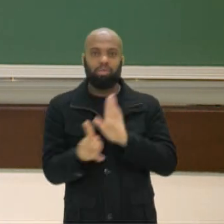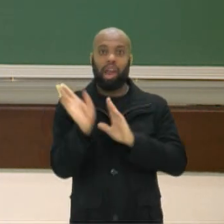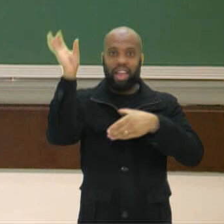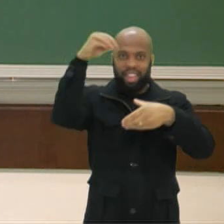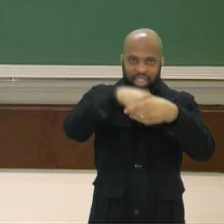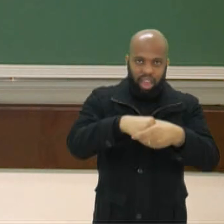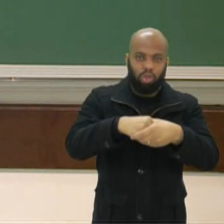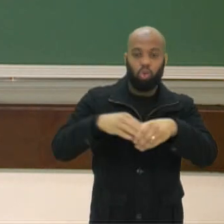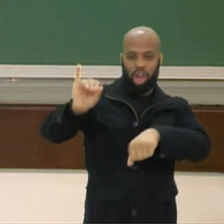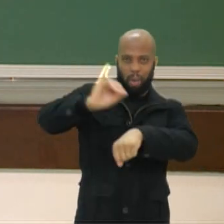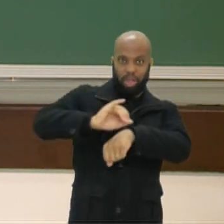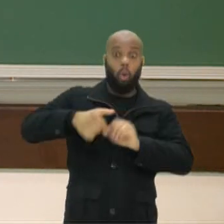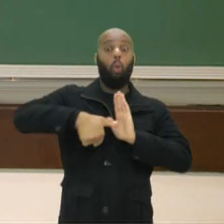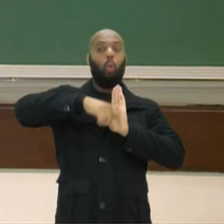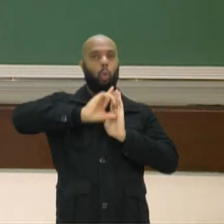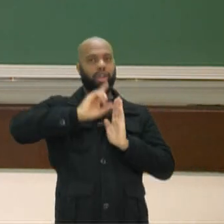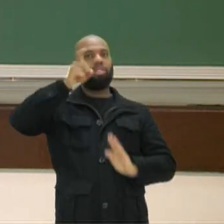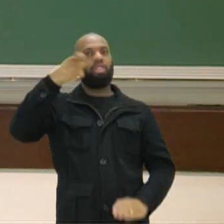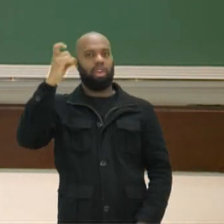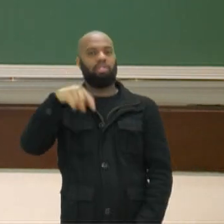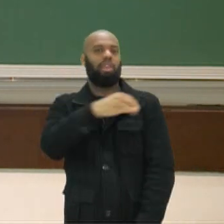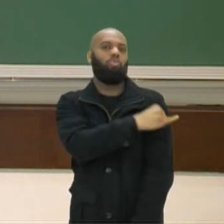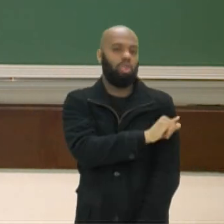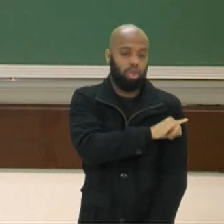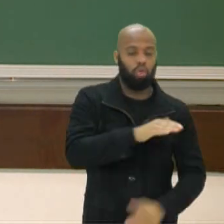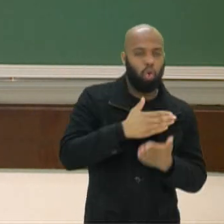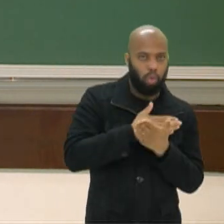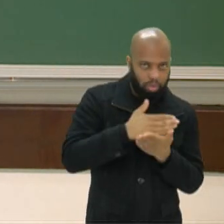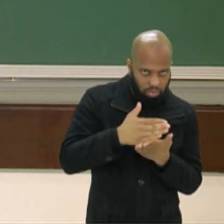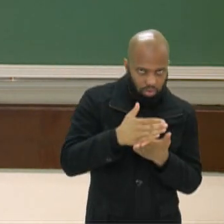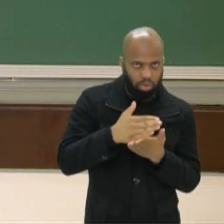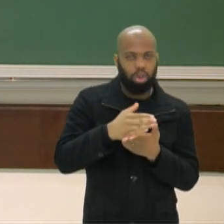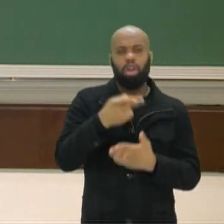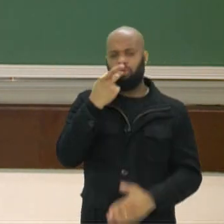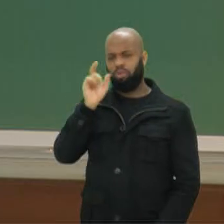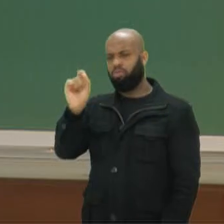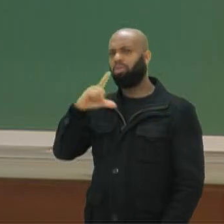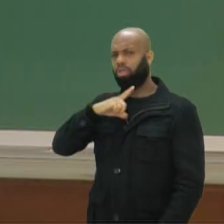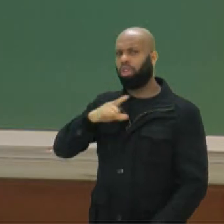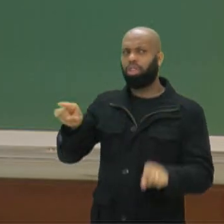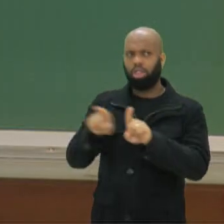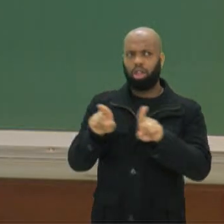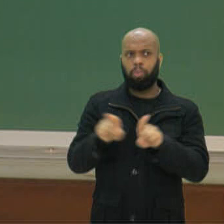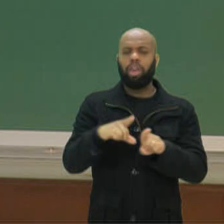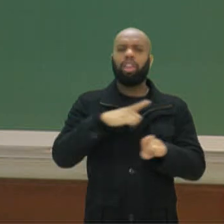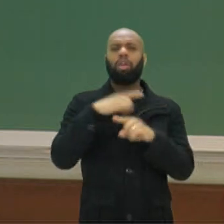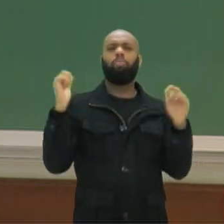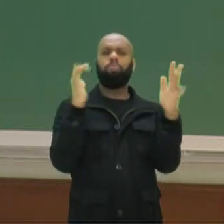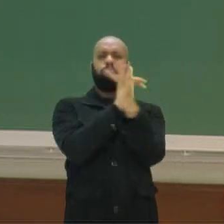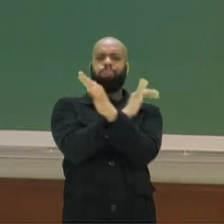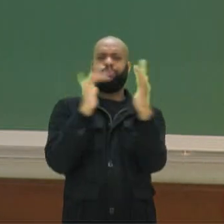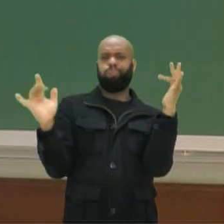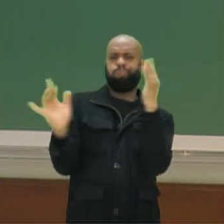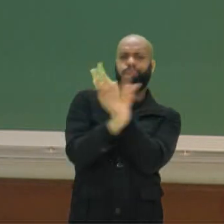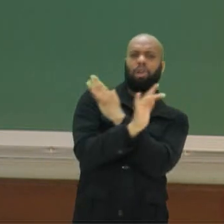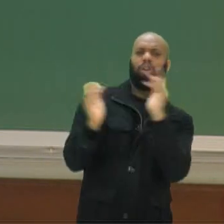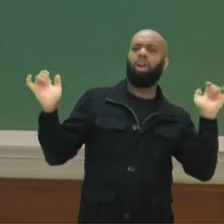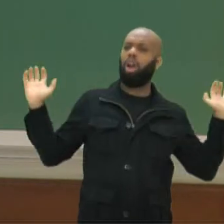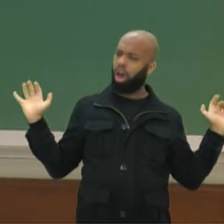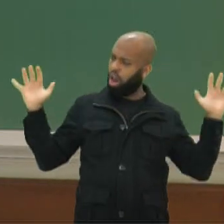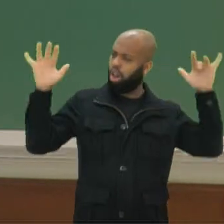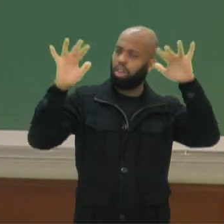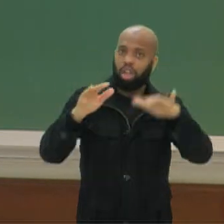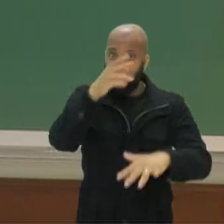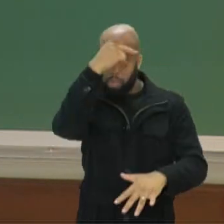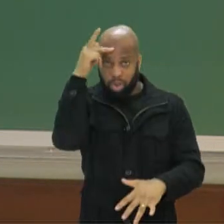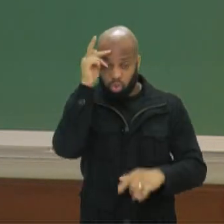na então capital Rio de Janeiro começou. Daí aqui ele fala que o seguinte: essa urbanização trouxe para